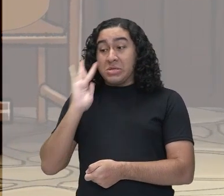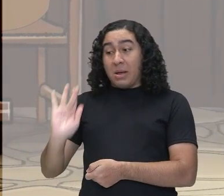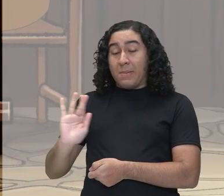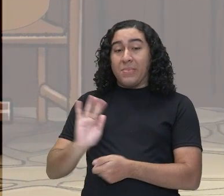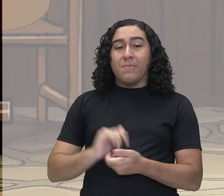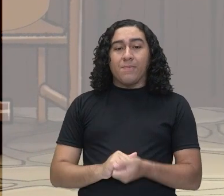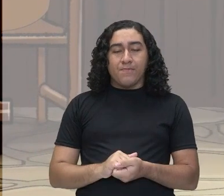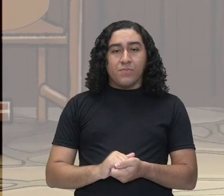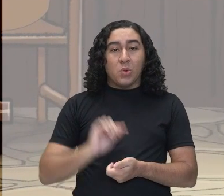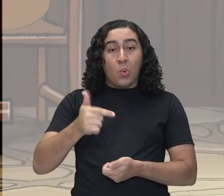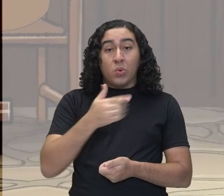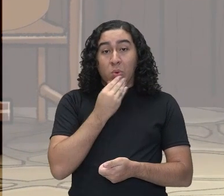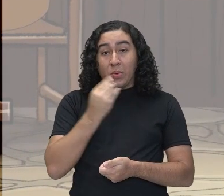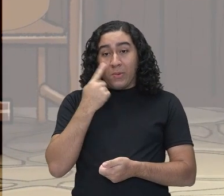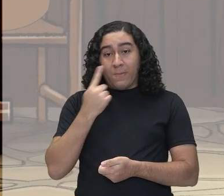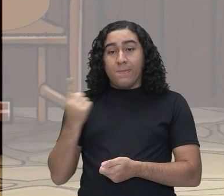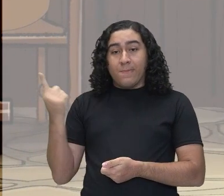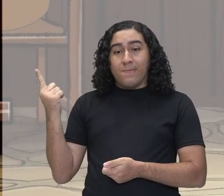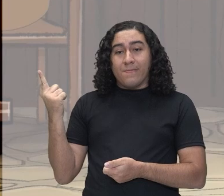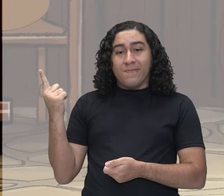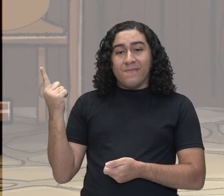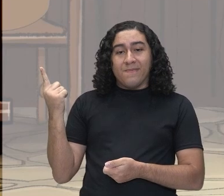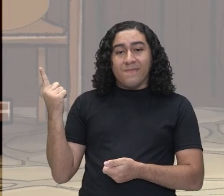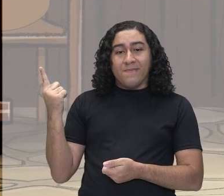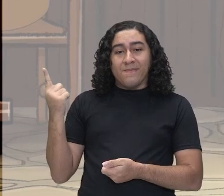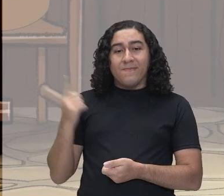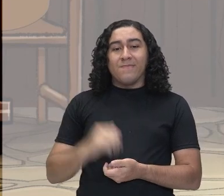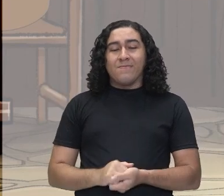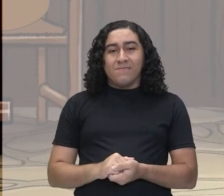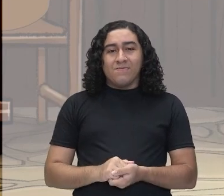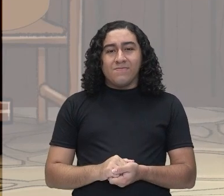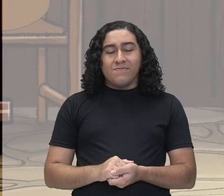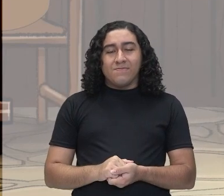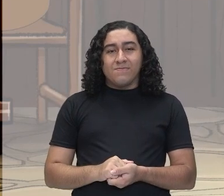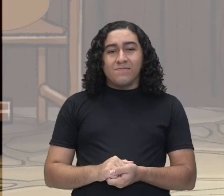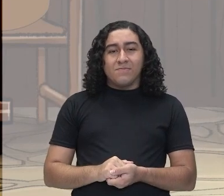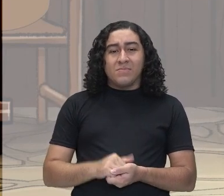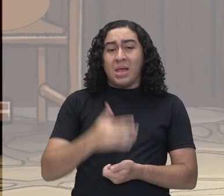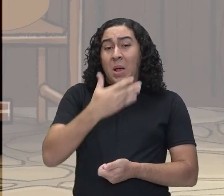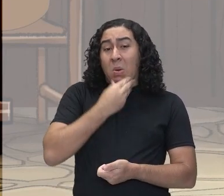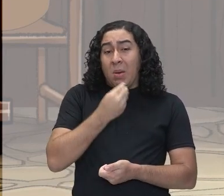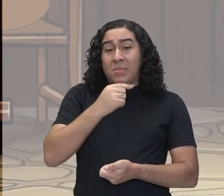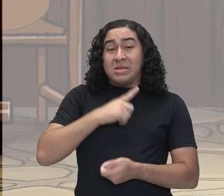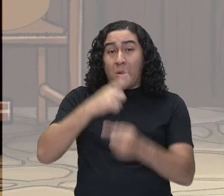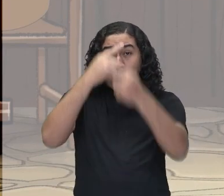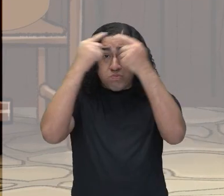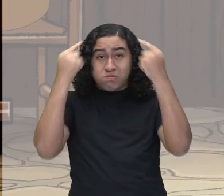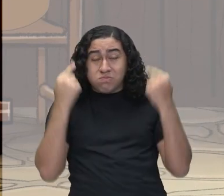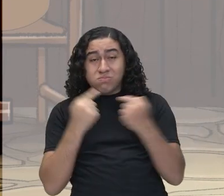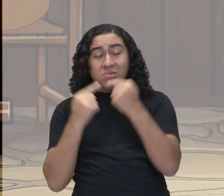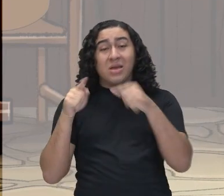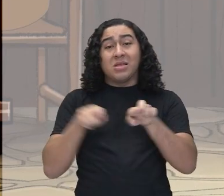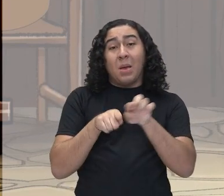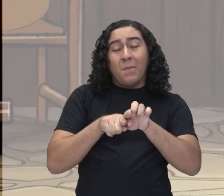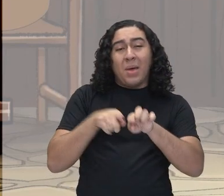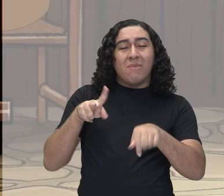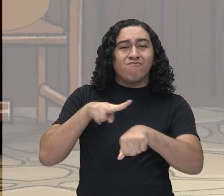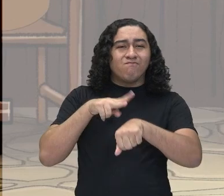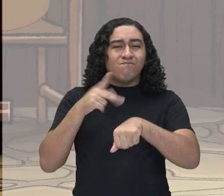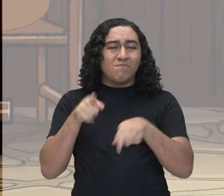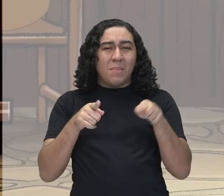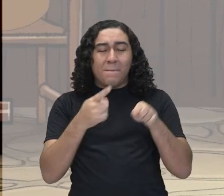Arnold, ou Arthur, loiro, de feições delicadas, possuía o rosto oval e faces